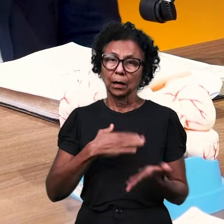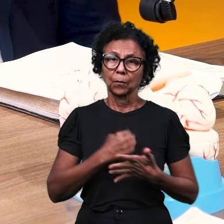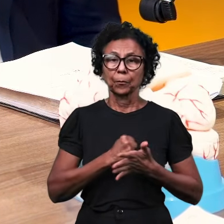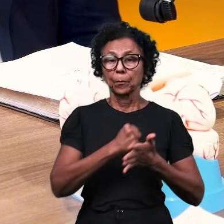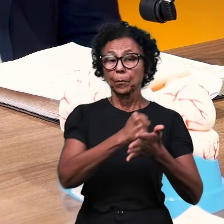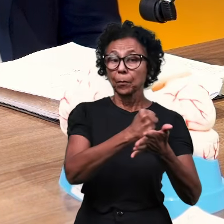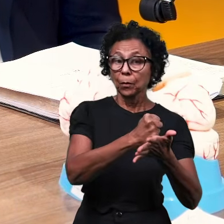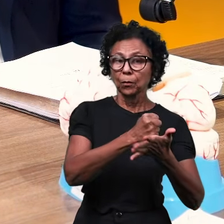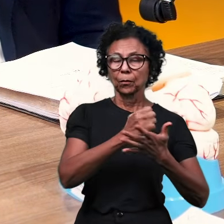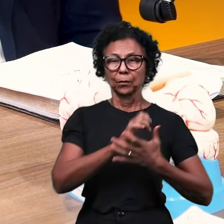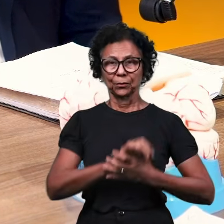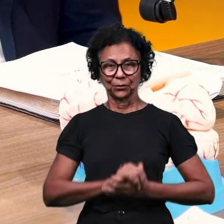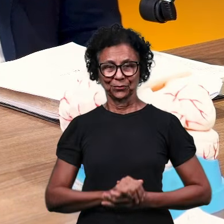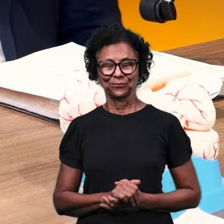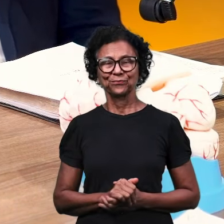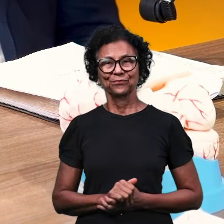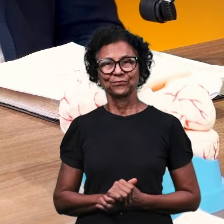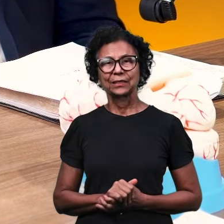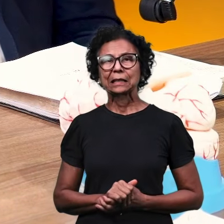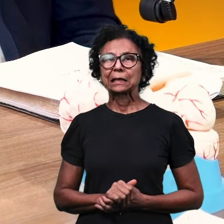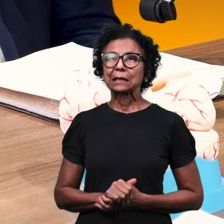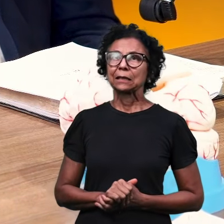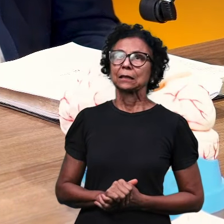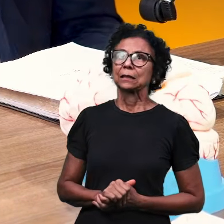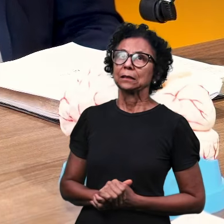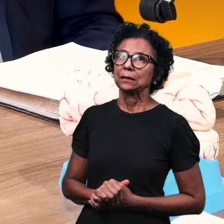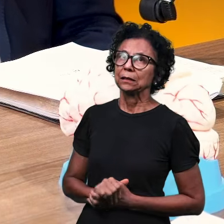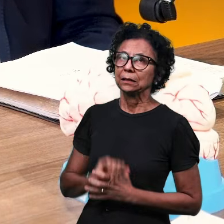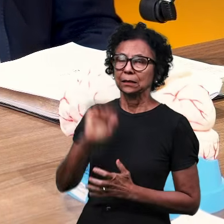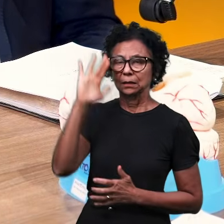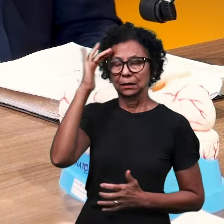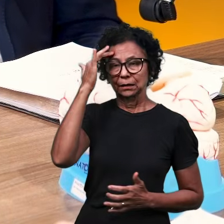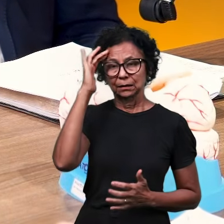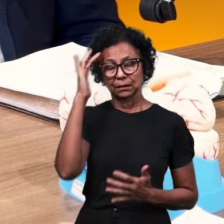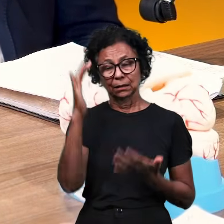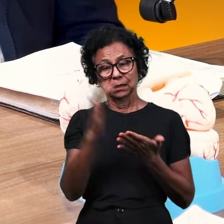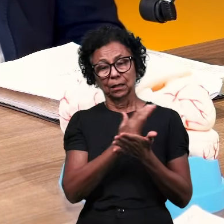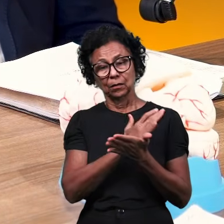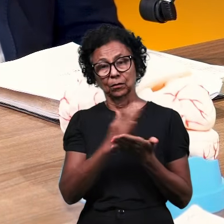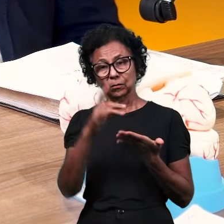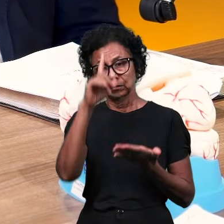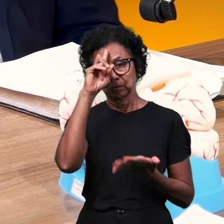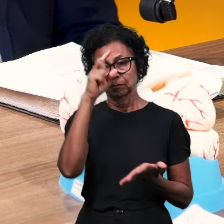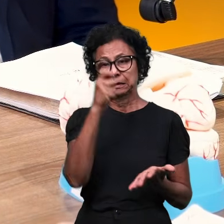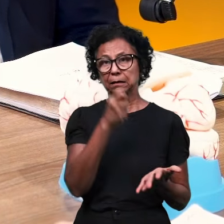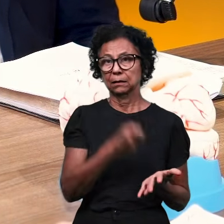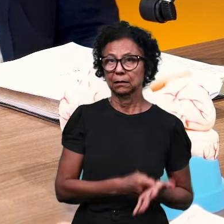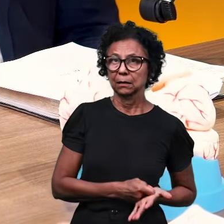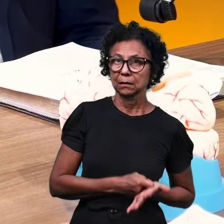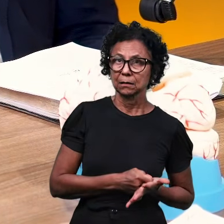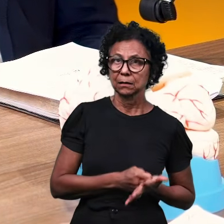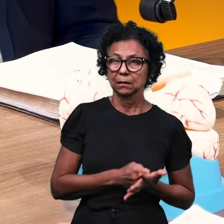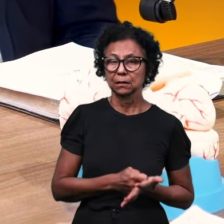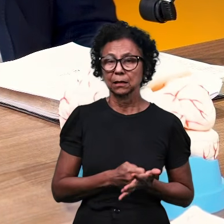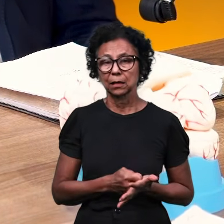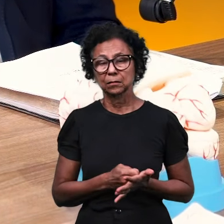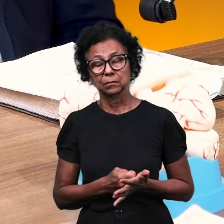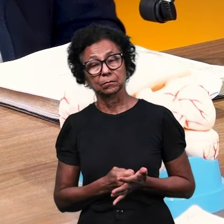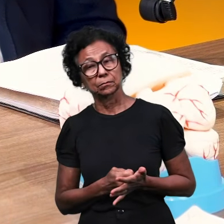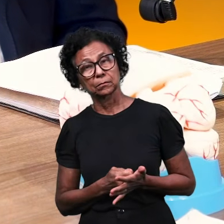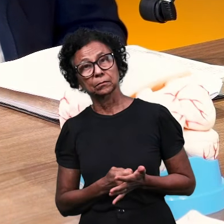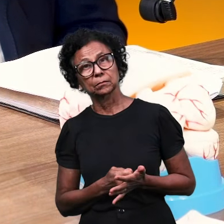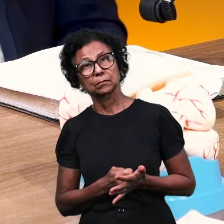apoio, o suporte, de compreender que, às vezes, algumas decisões elas estarão mais no